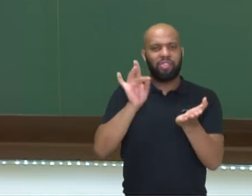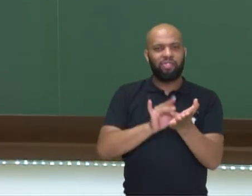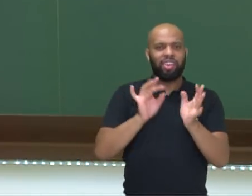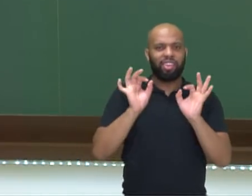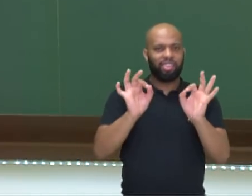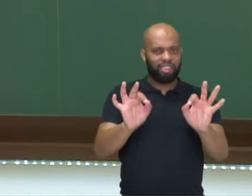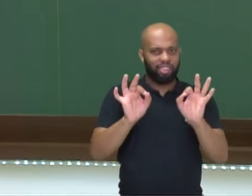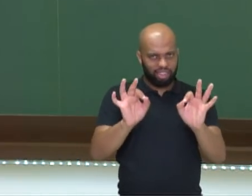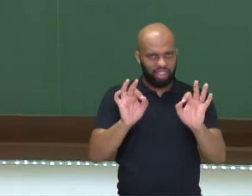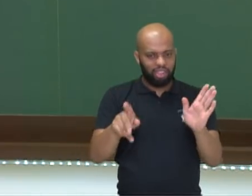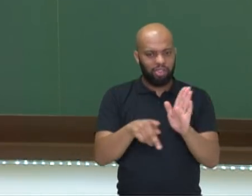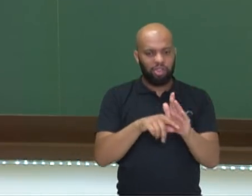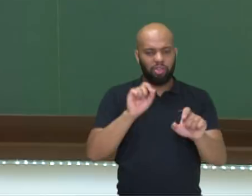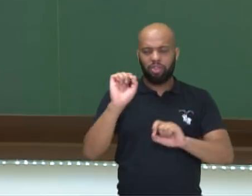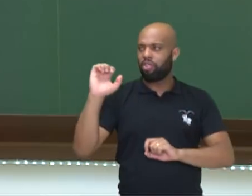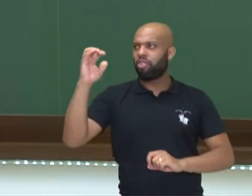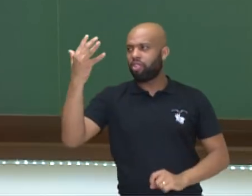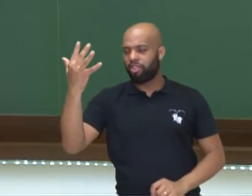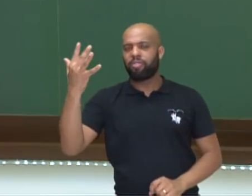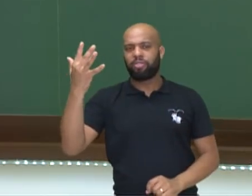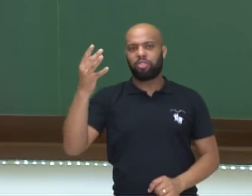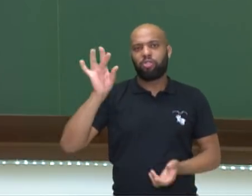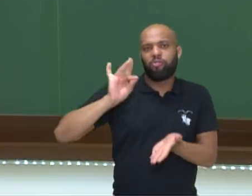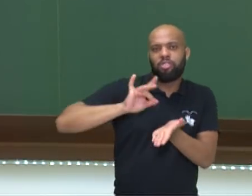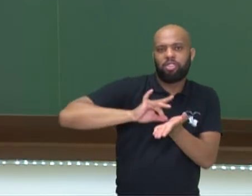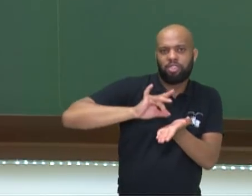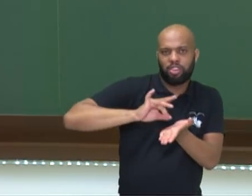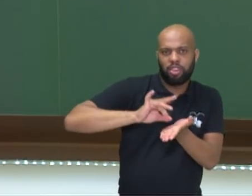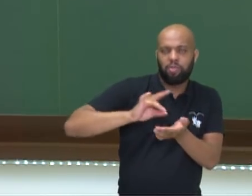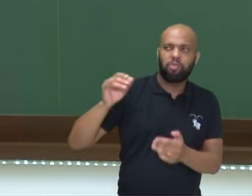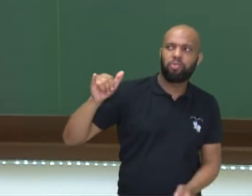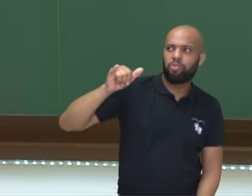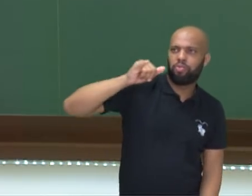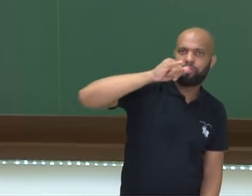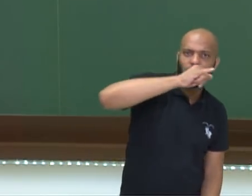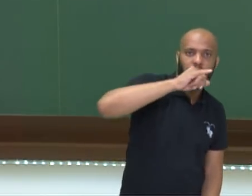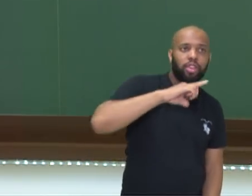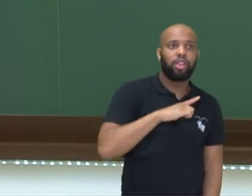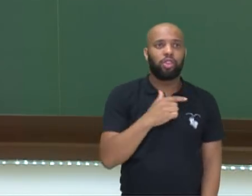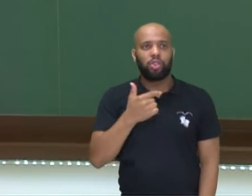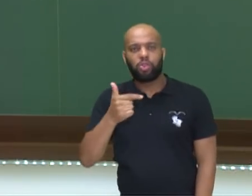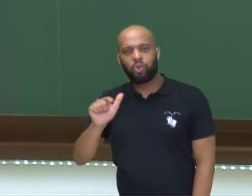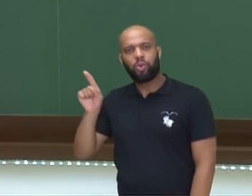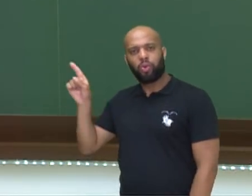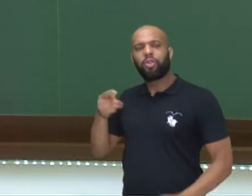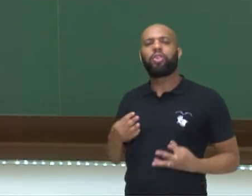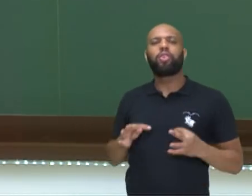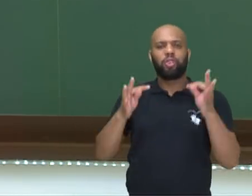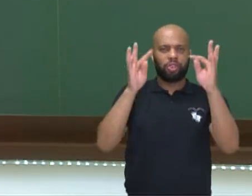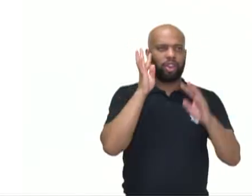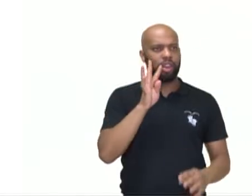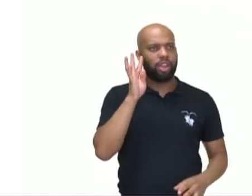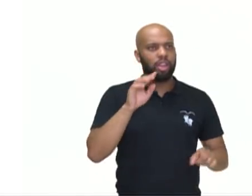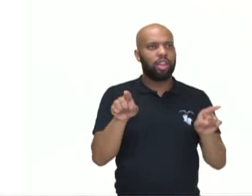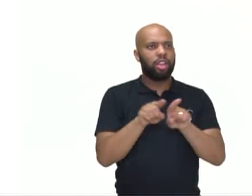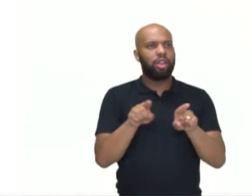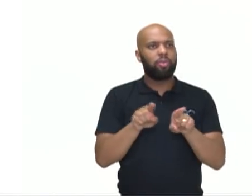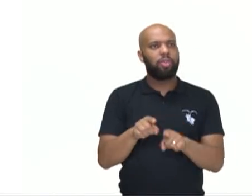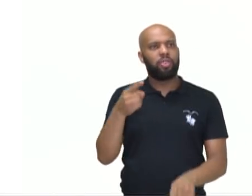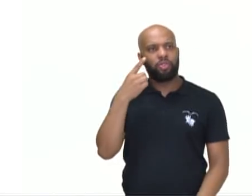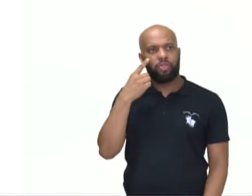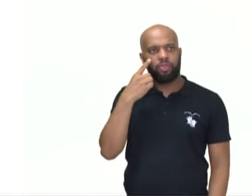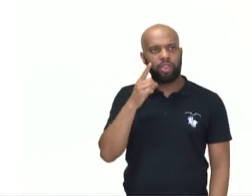né, do que acontece realmente num voo. Outro equipamento muito legal é o